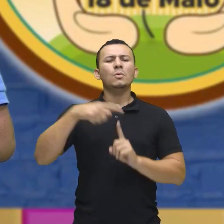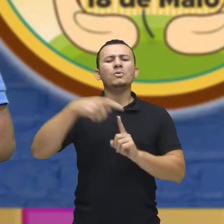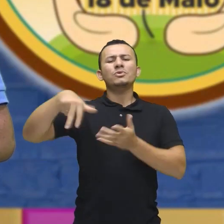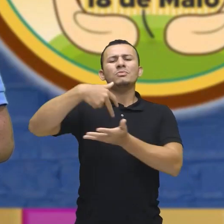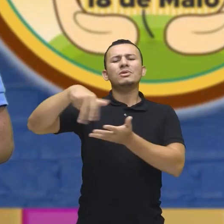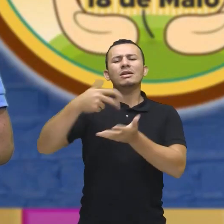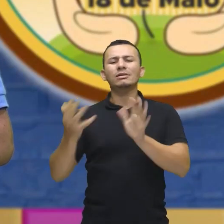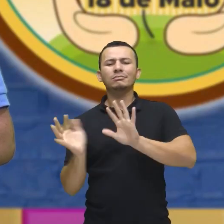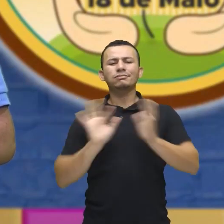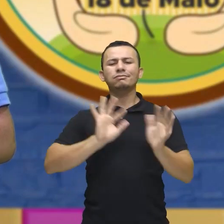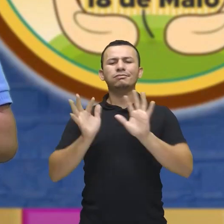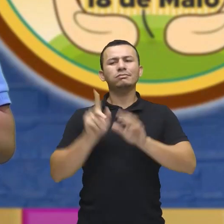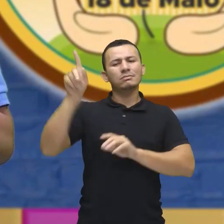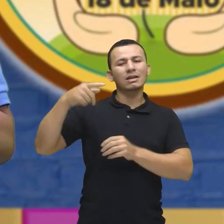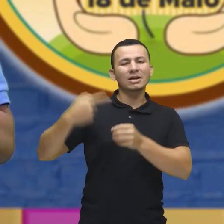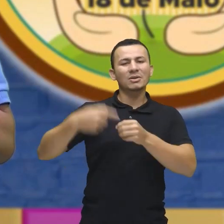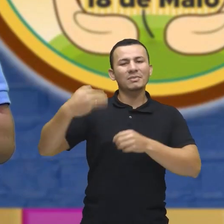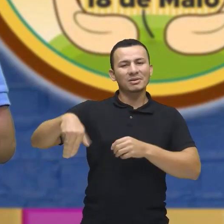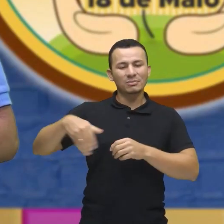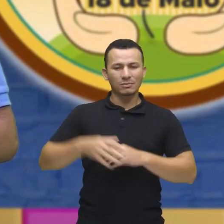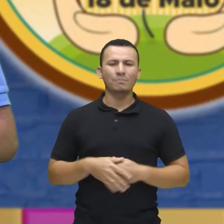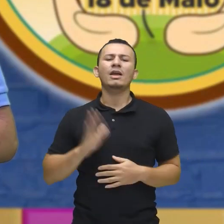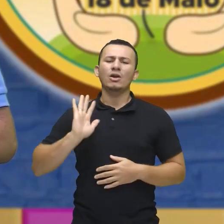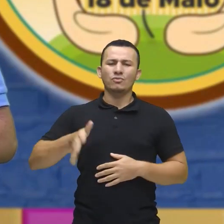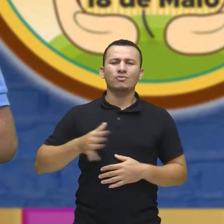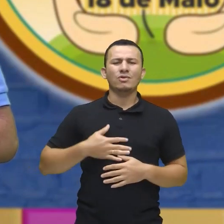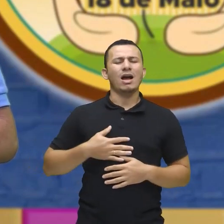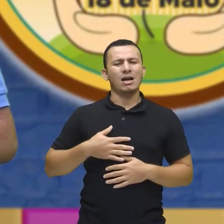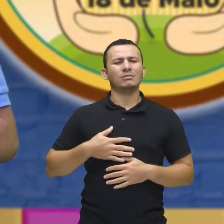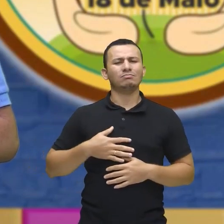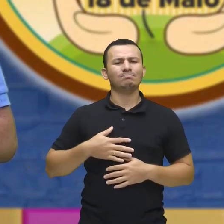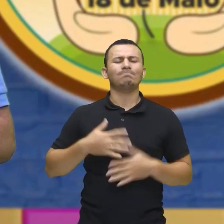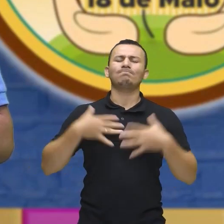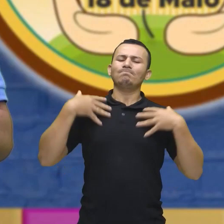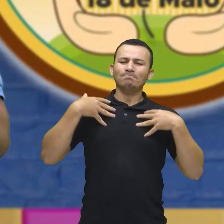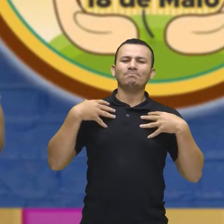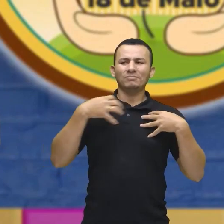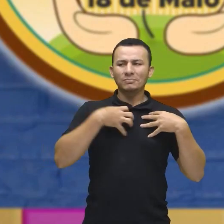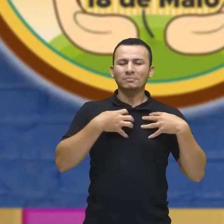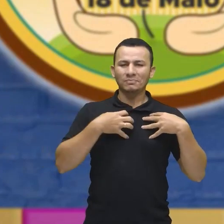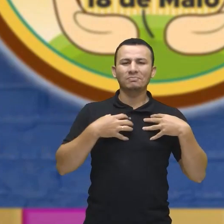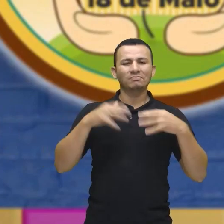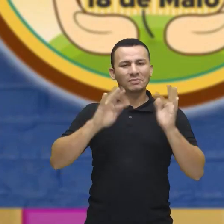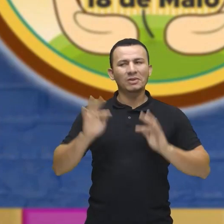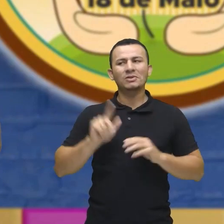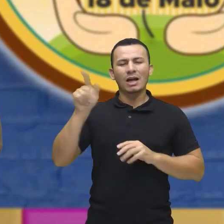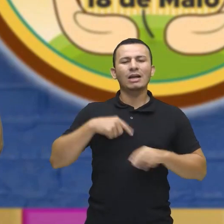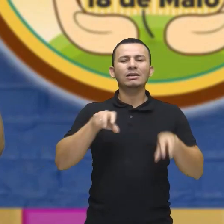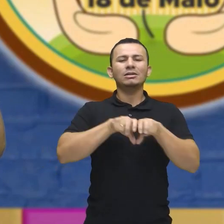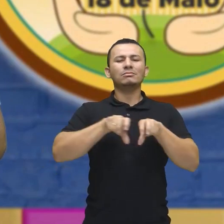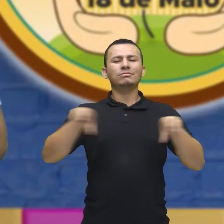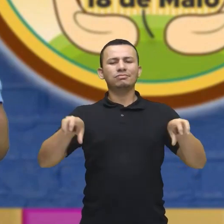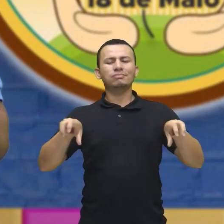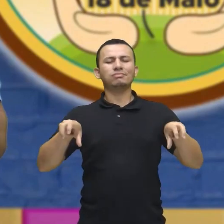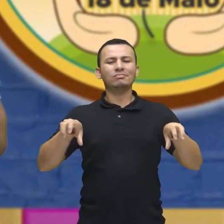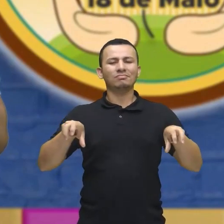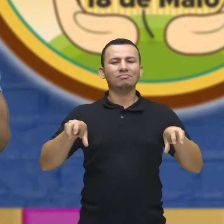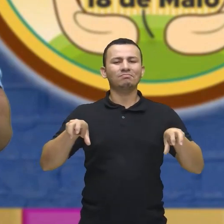Manacapuru? Hein? Eu já tive o privilégio de participar, né, dos jurados aí de Manacapuru.